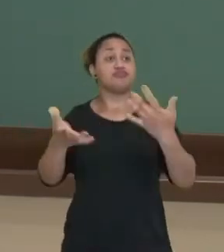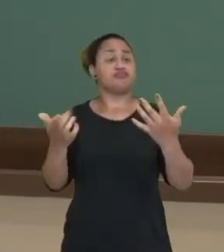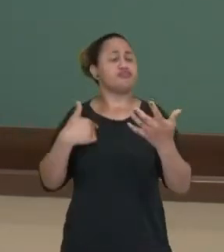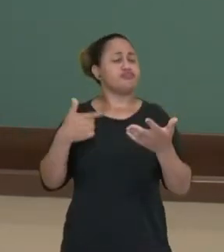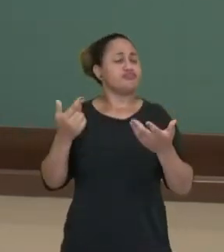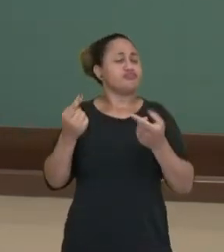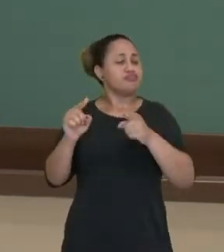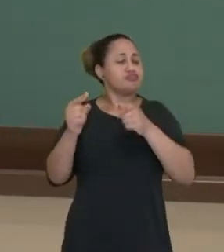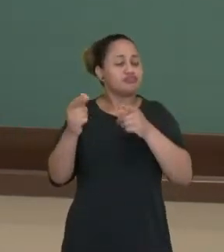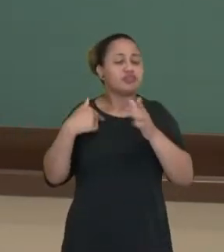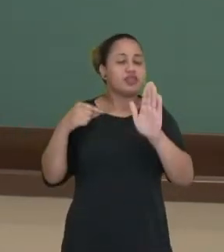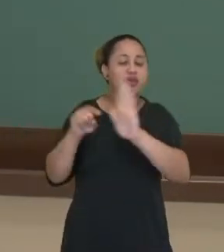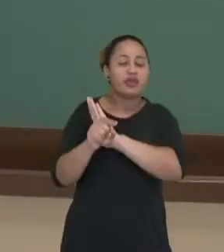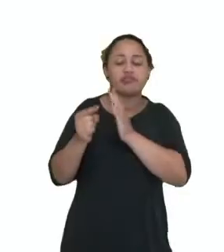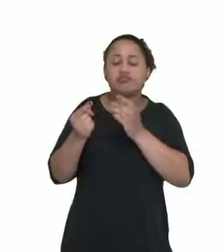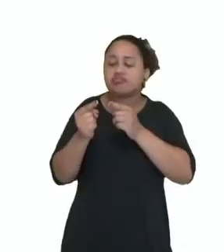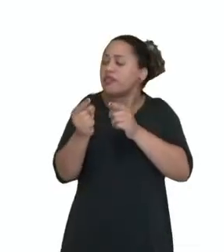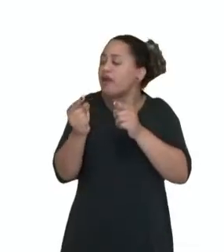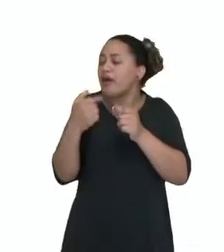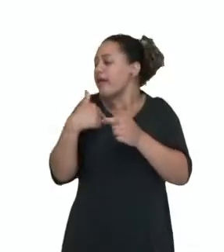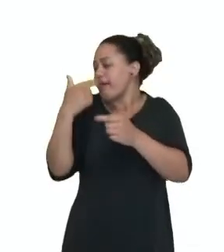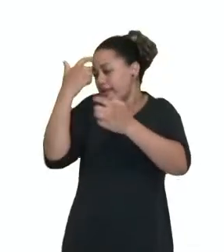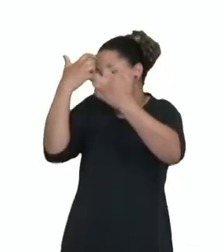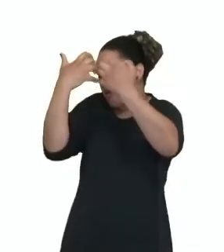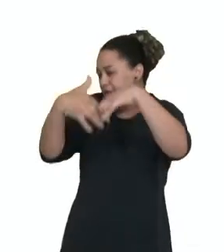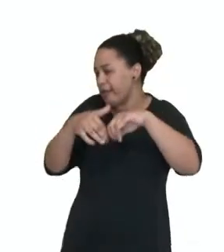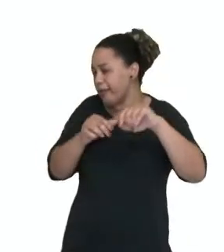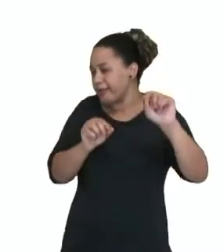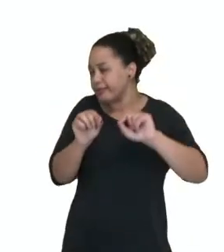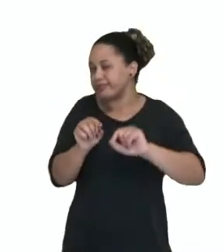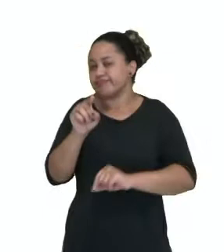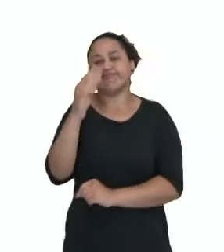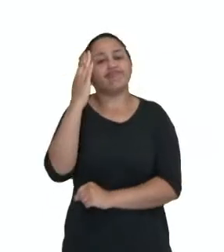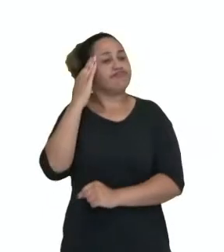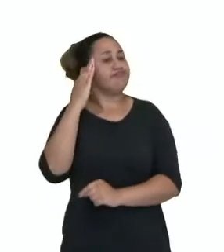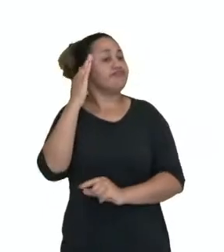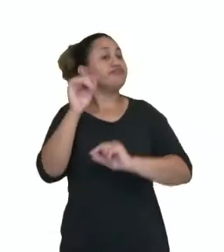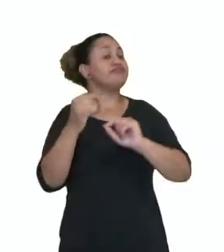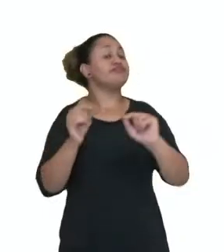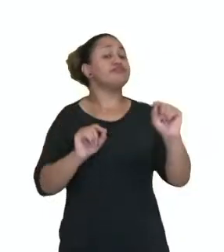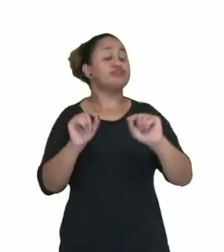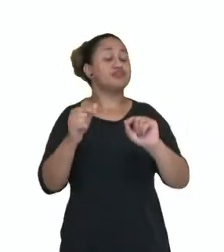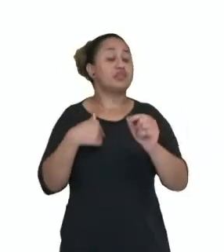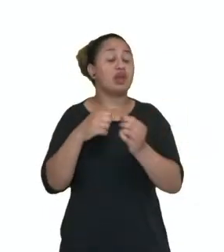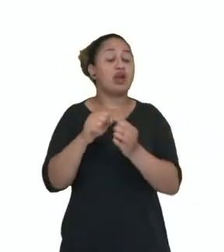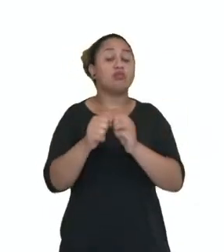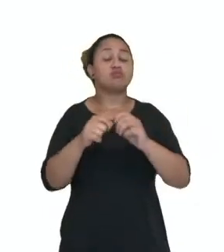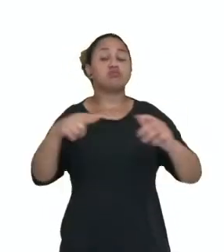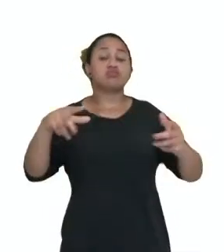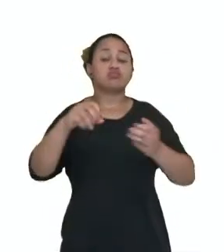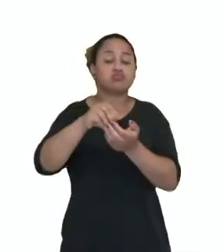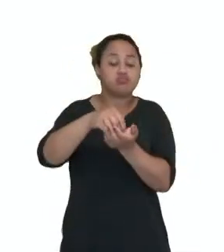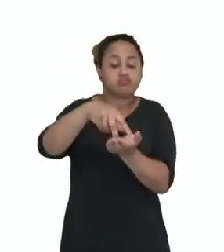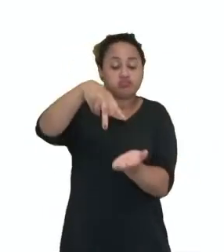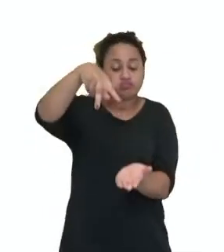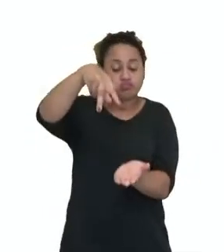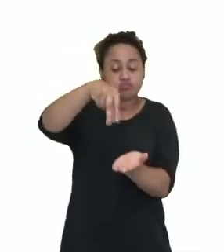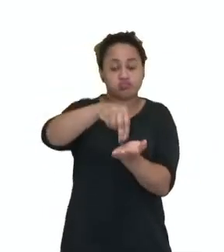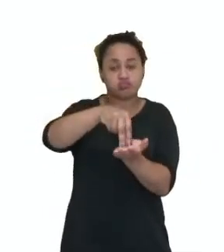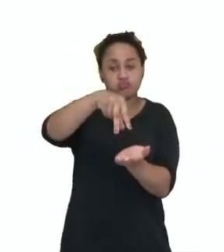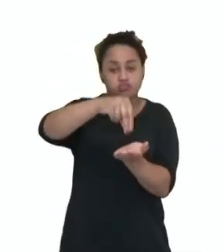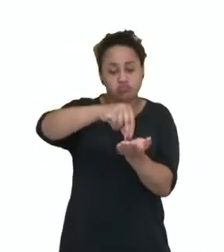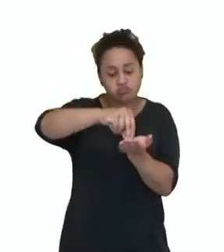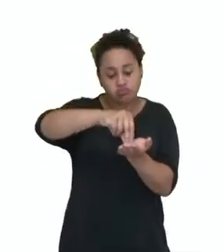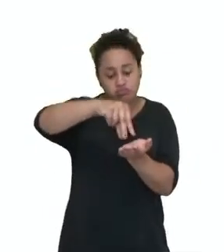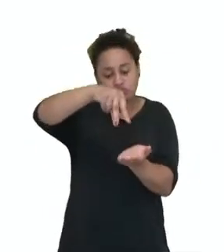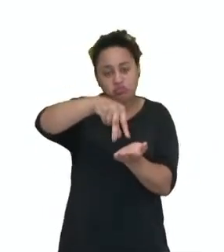pensar sobre o vídeo. Você sabe determinar o volume de qualquer prisma, ou seja, de diferentes formatos